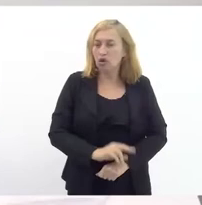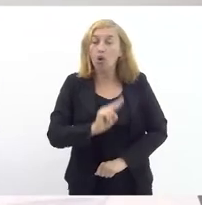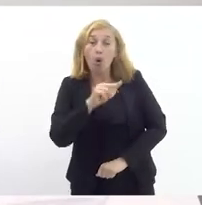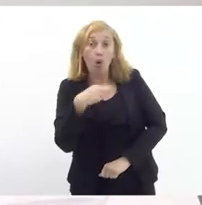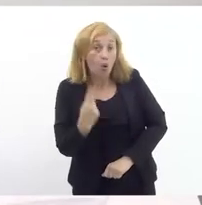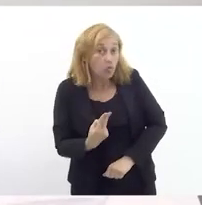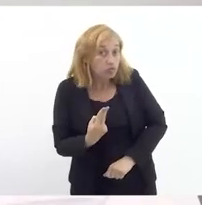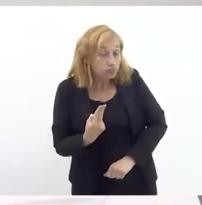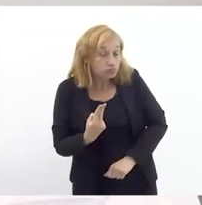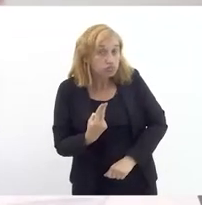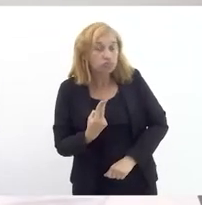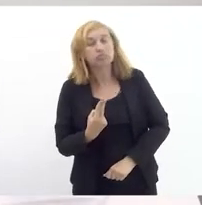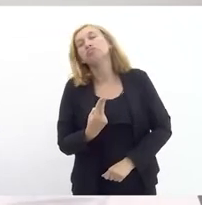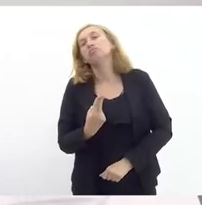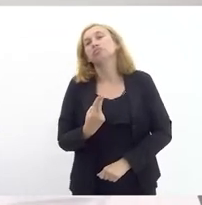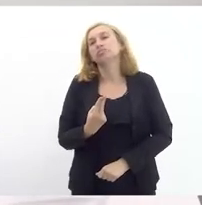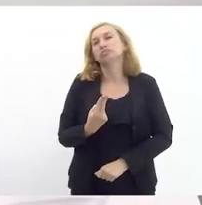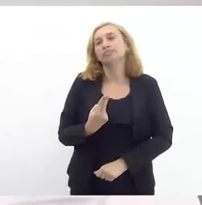até,